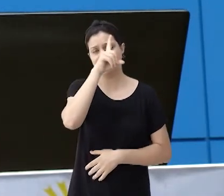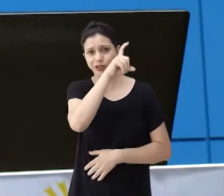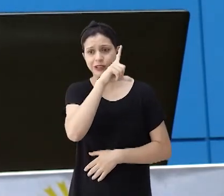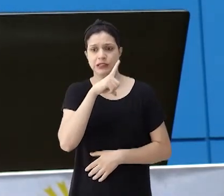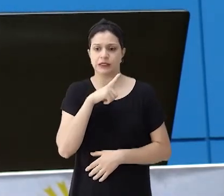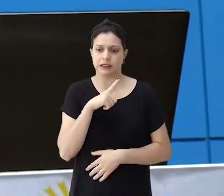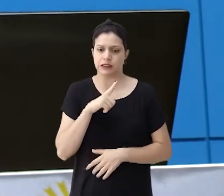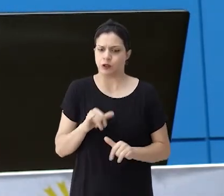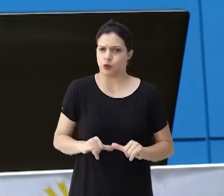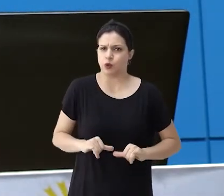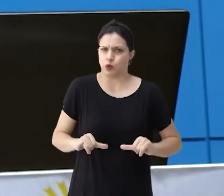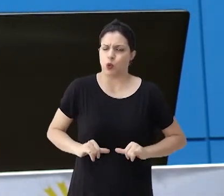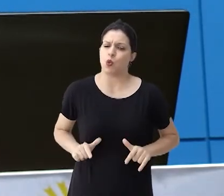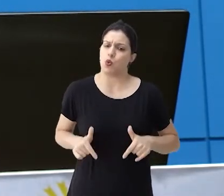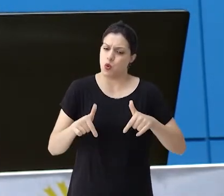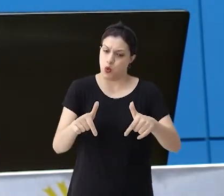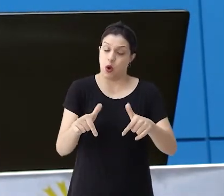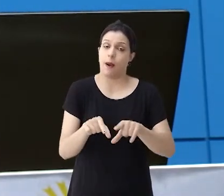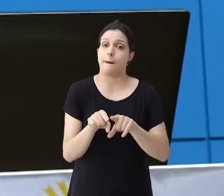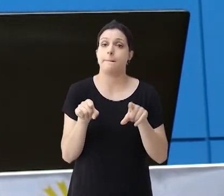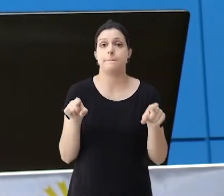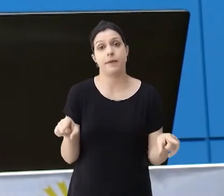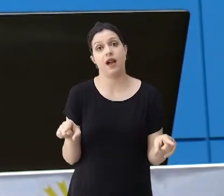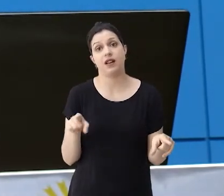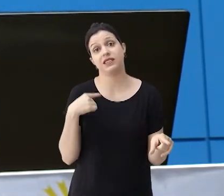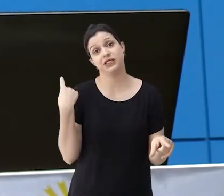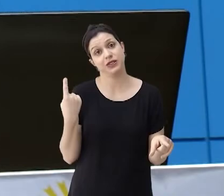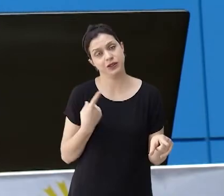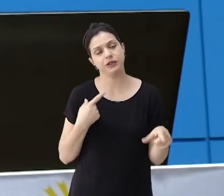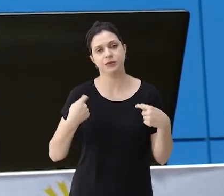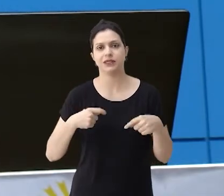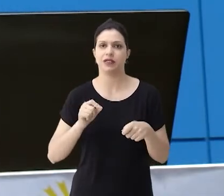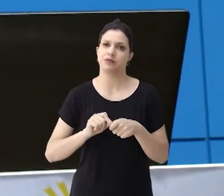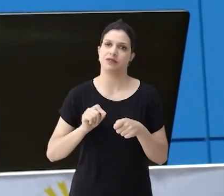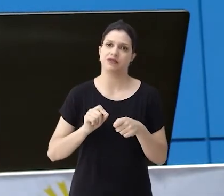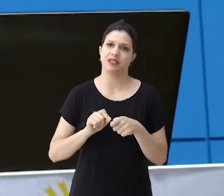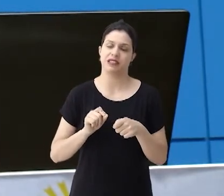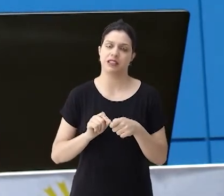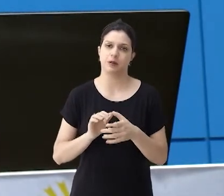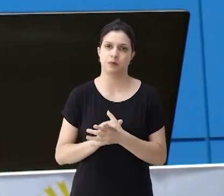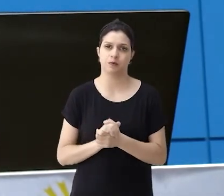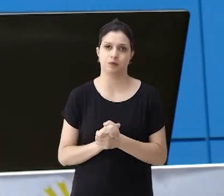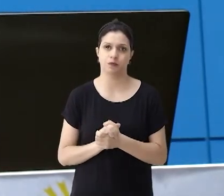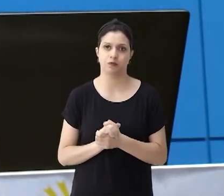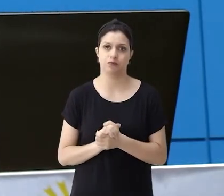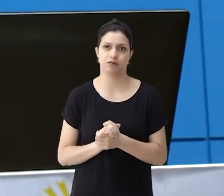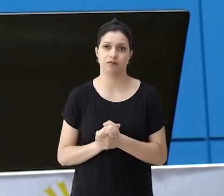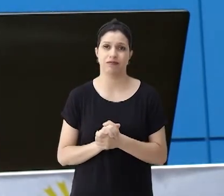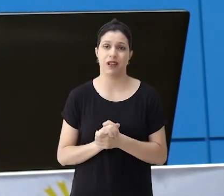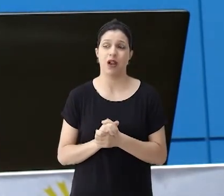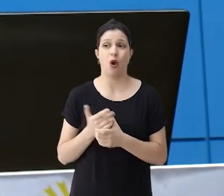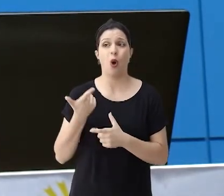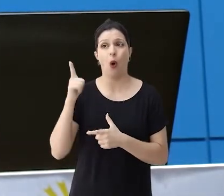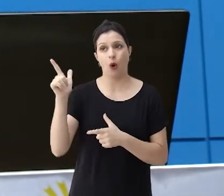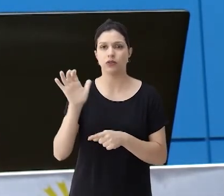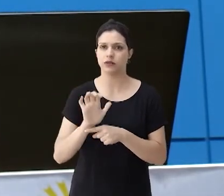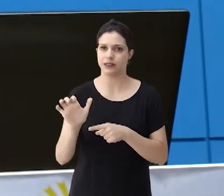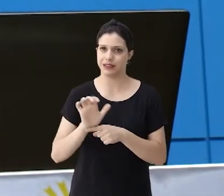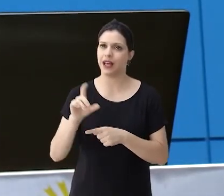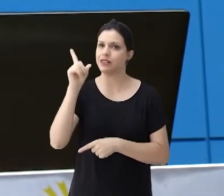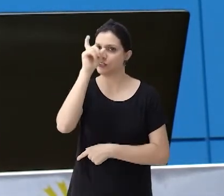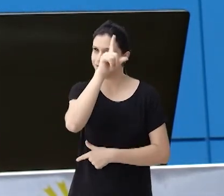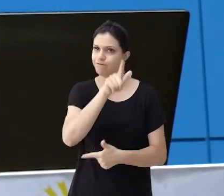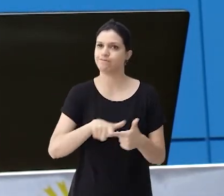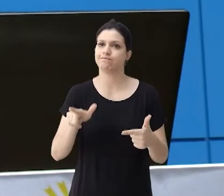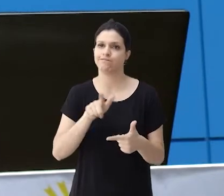arrancando na própria carne, mas teve-se a compreensão de que ou a gente fazia isso ou ia afundar, como os grandes